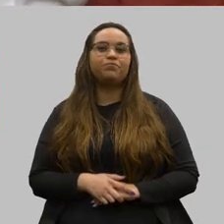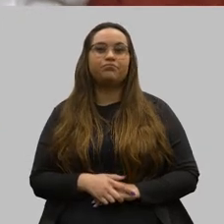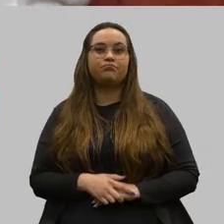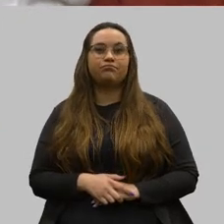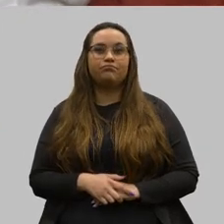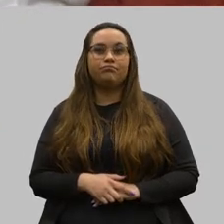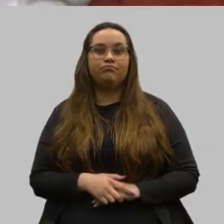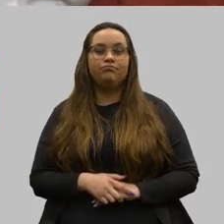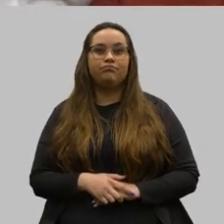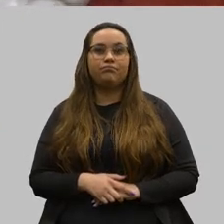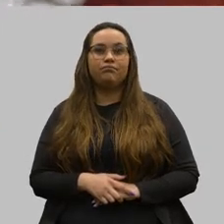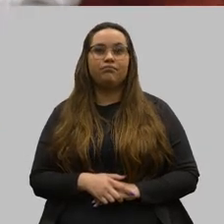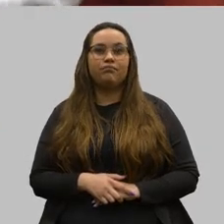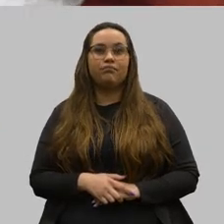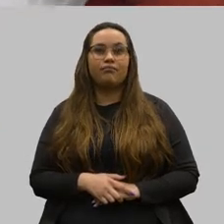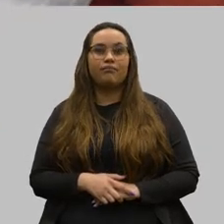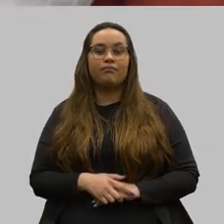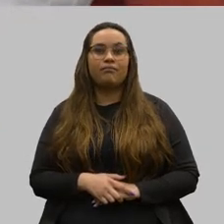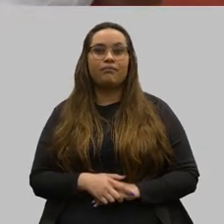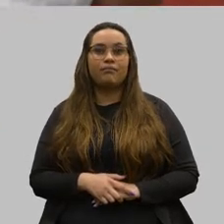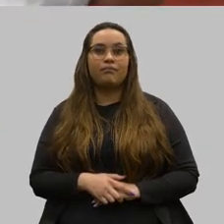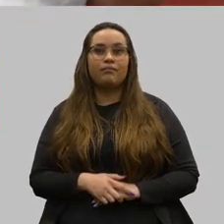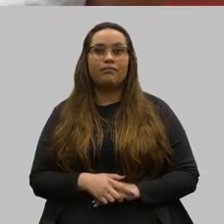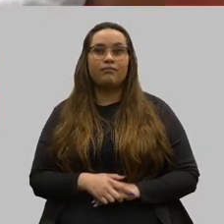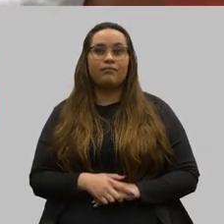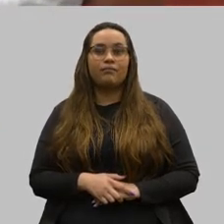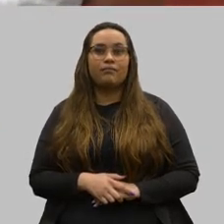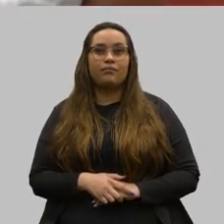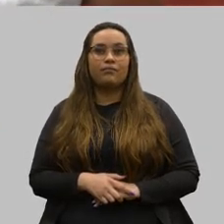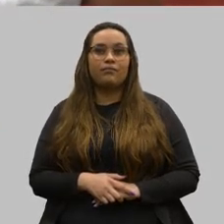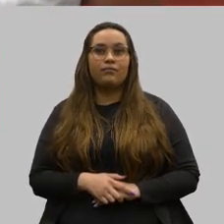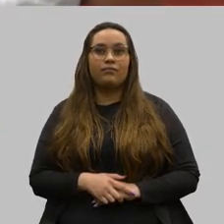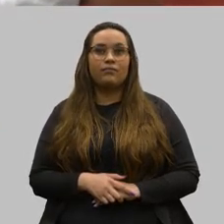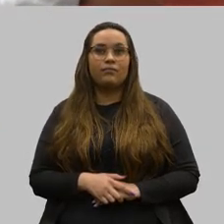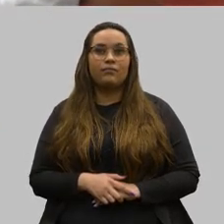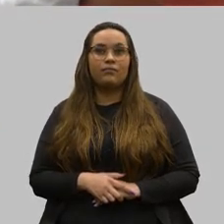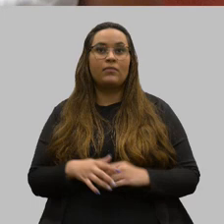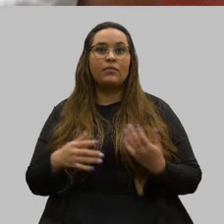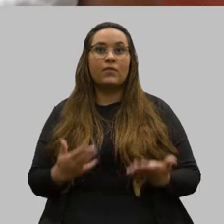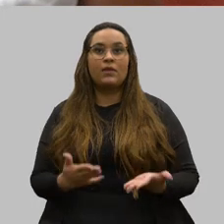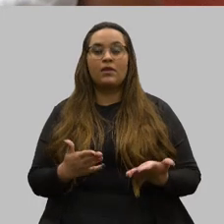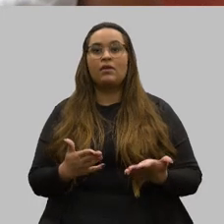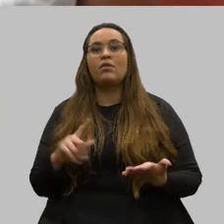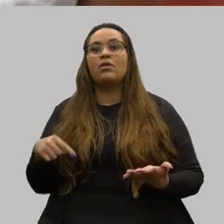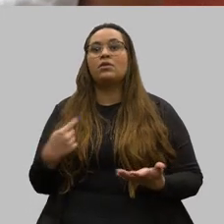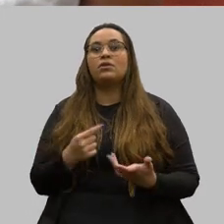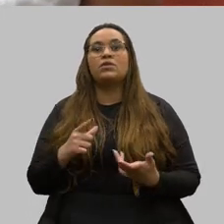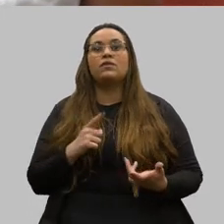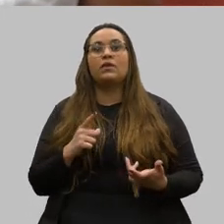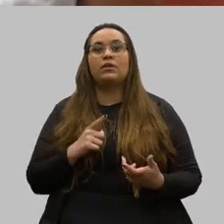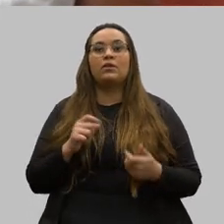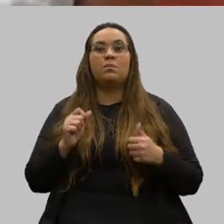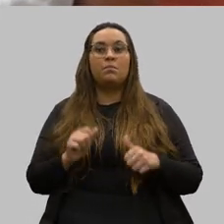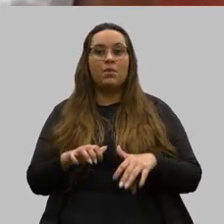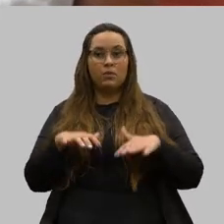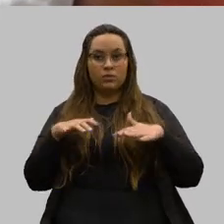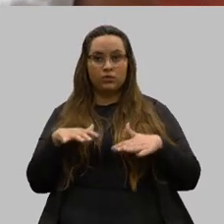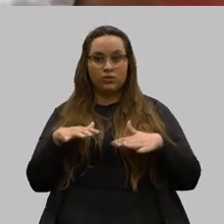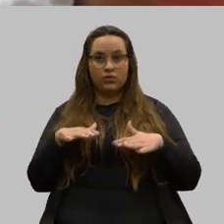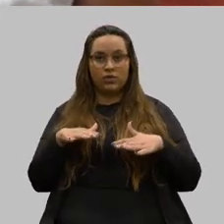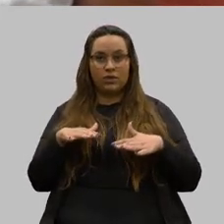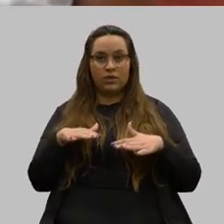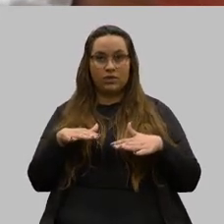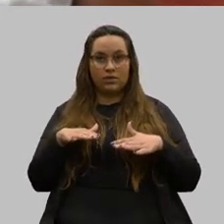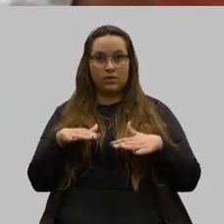realizar uma audiência pública e me parece que também na comissão de administração pública também será feita uma